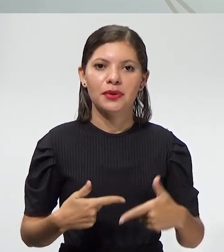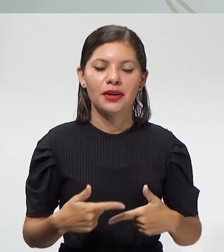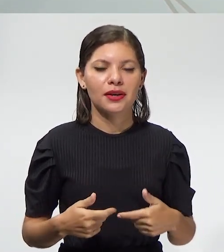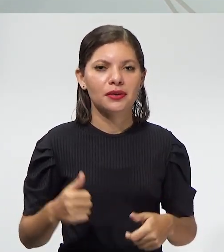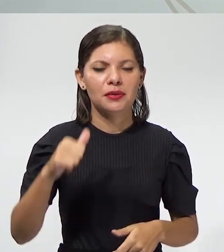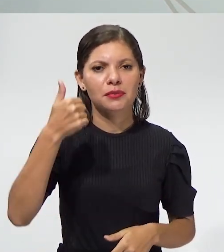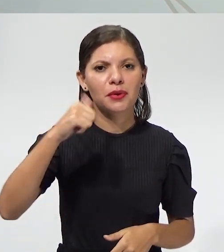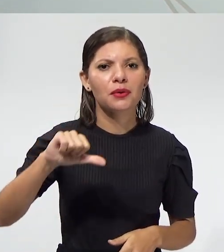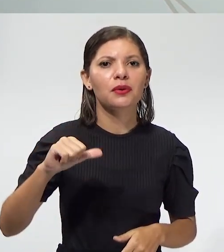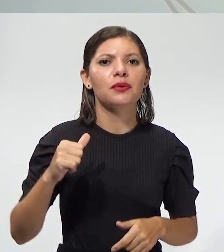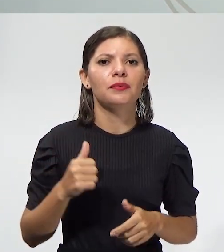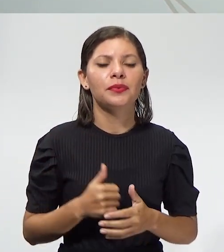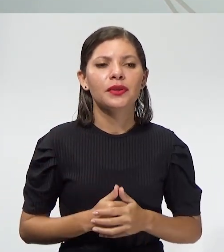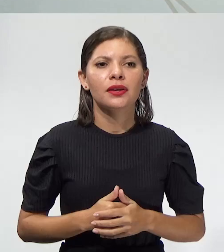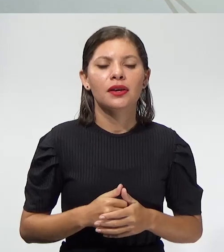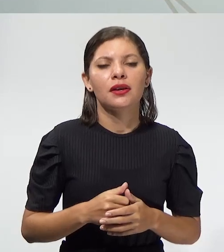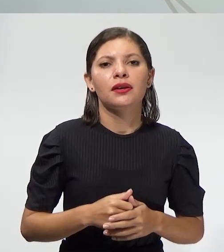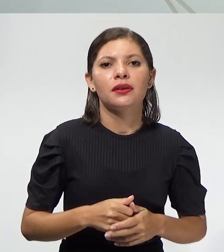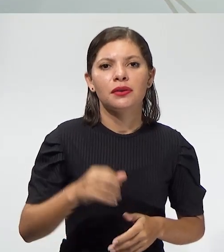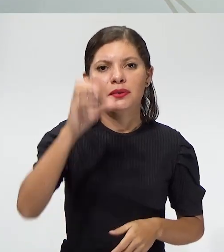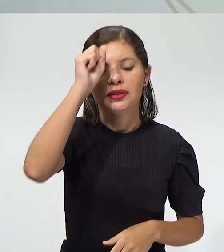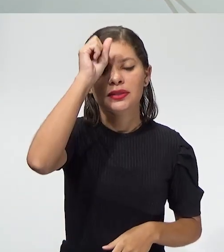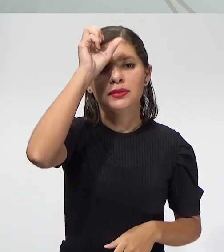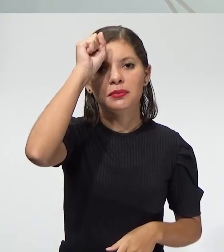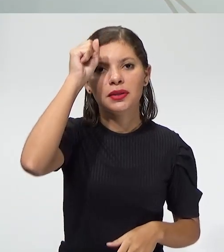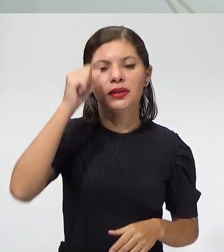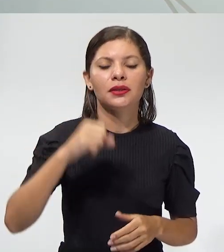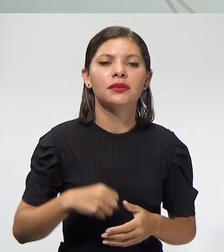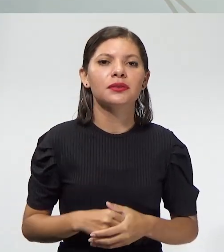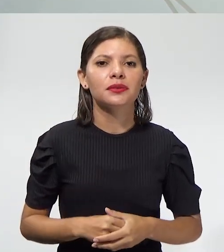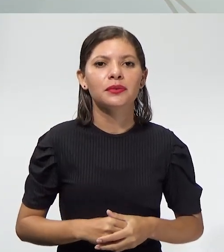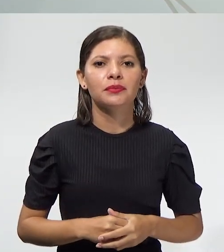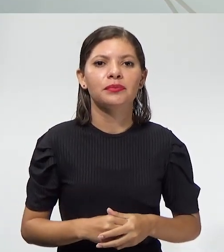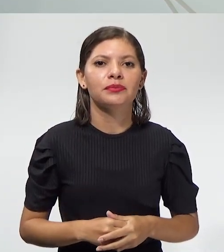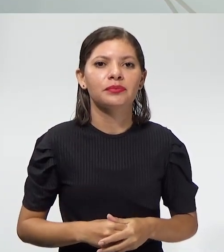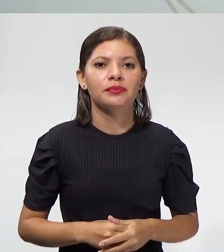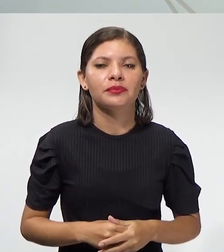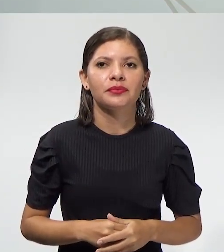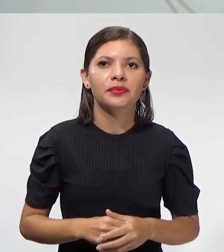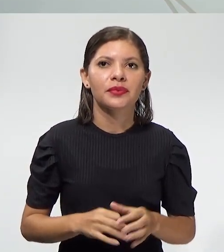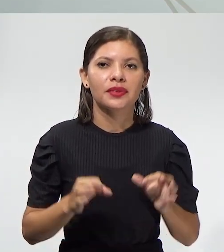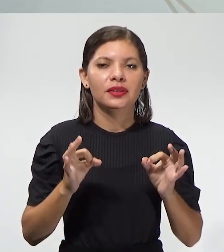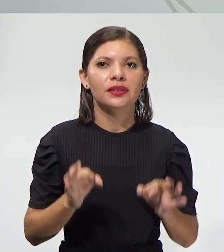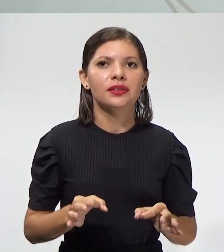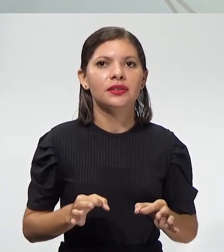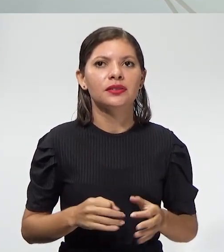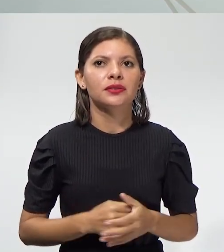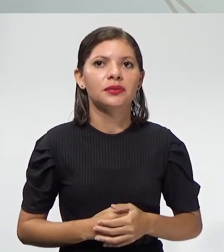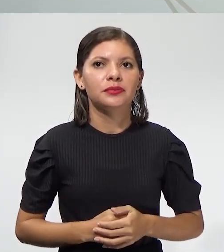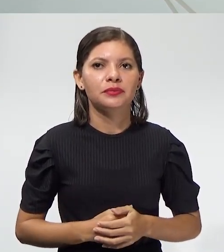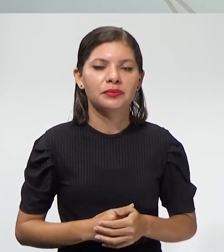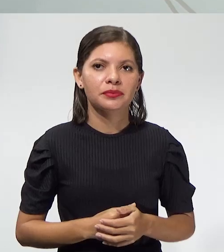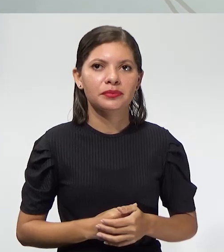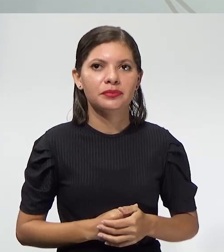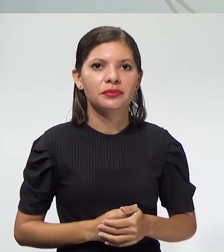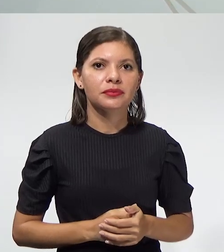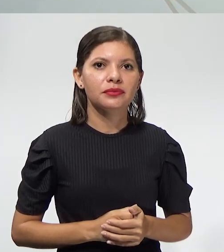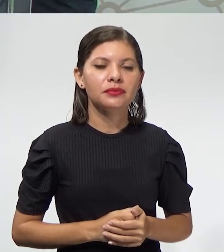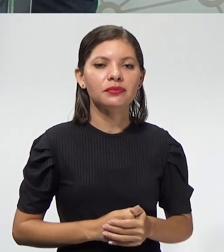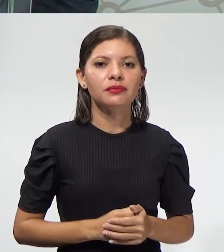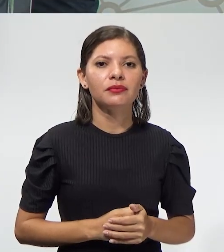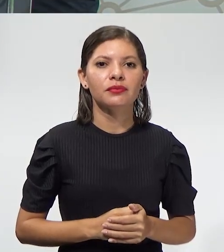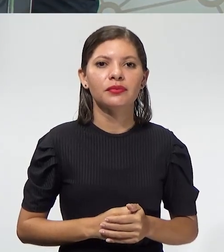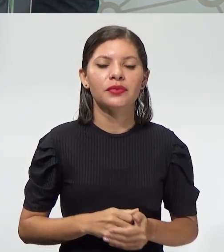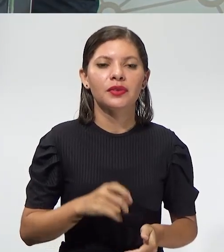dá trabalho, mas é um trabalho que traz muito conhecimento, muito mais do que se cada disciplina fosse lá e desse o seu recado,